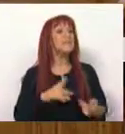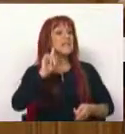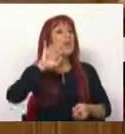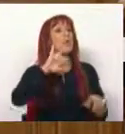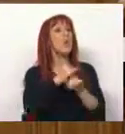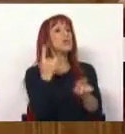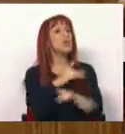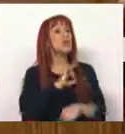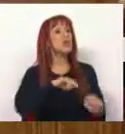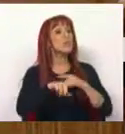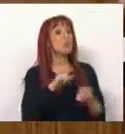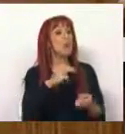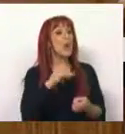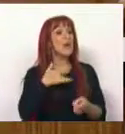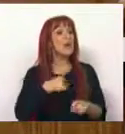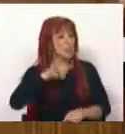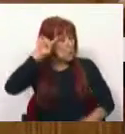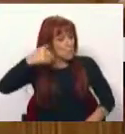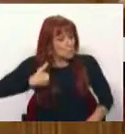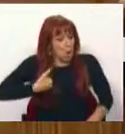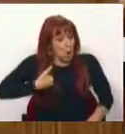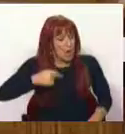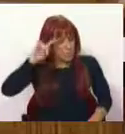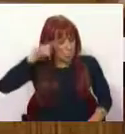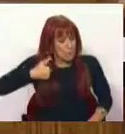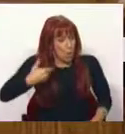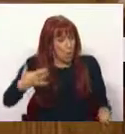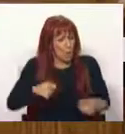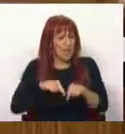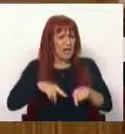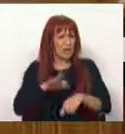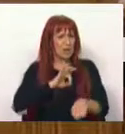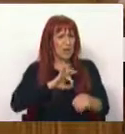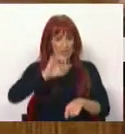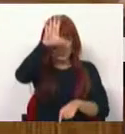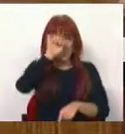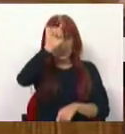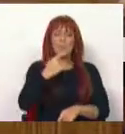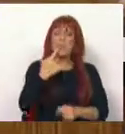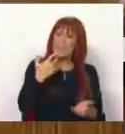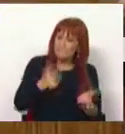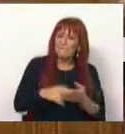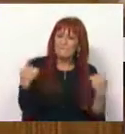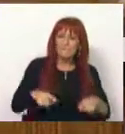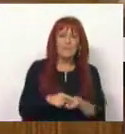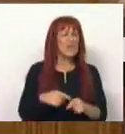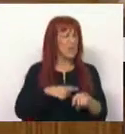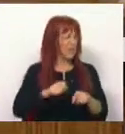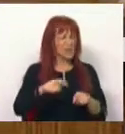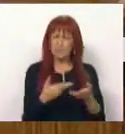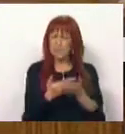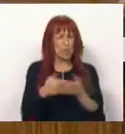Sabe outra coisa, Sr. Deputado Adão e Silva? Que eu tenha conhecimento, e está aqui o Sr. Primeiro-Ministro que o pode confirmar, nem durante